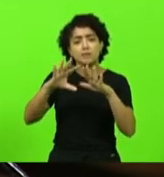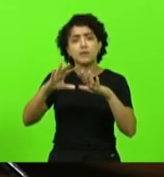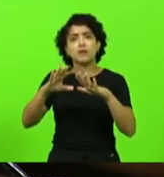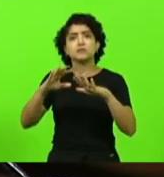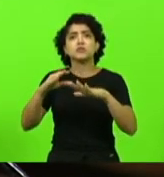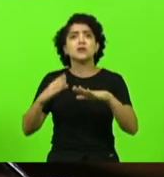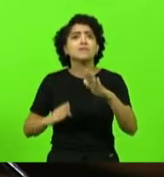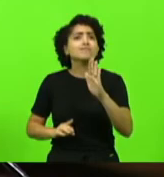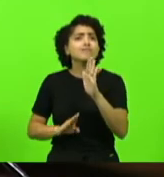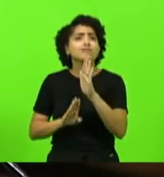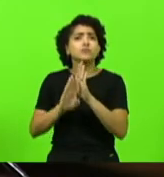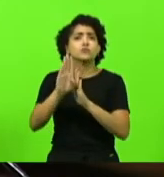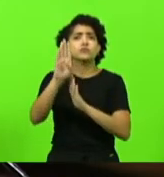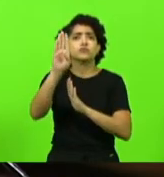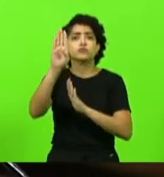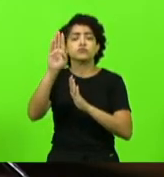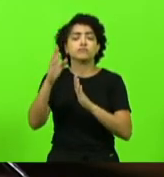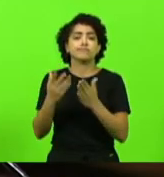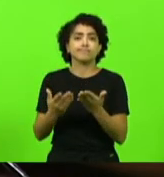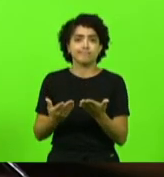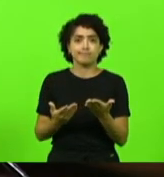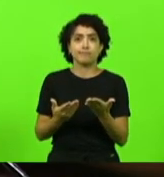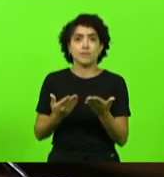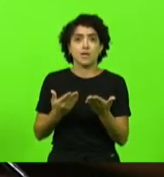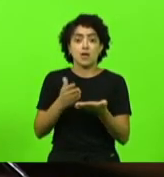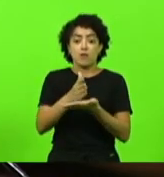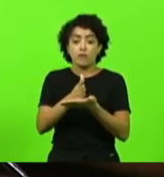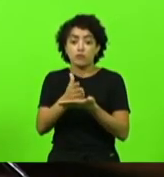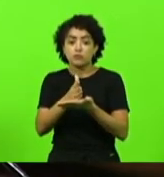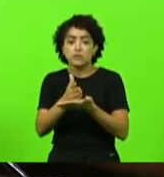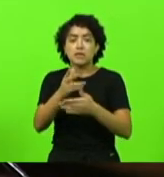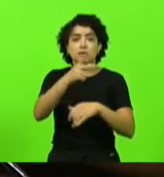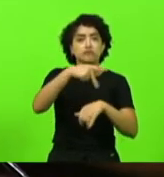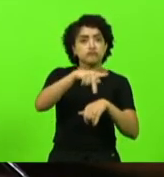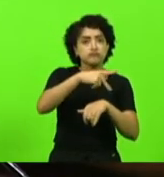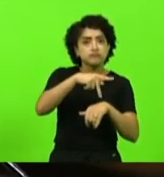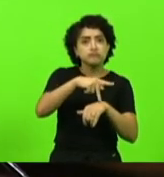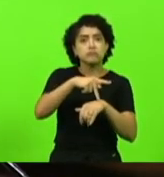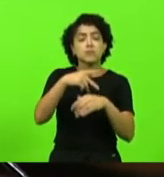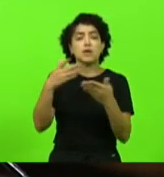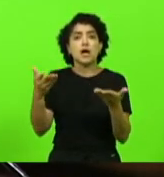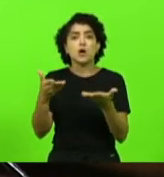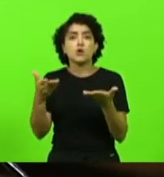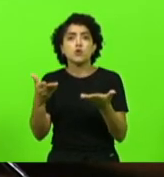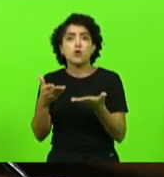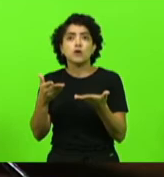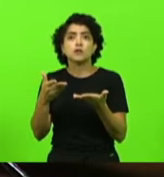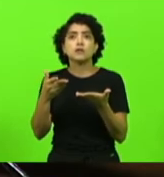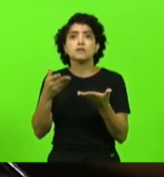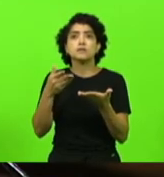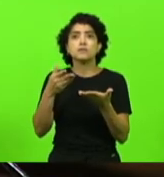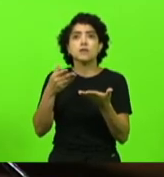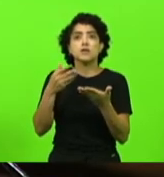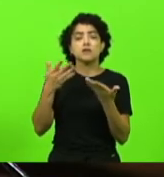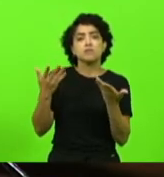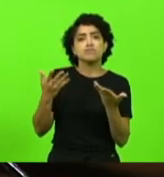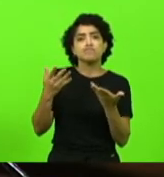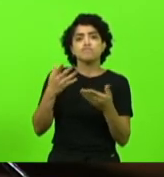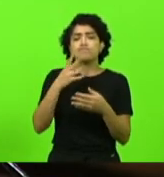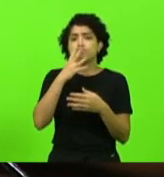de um Estado e de um país. E agora eu vou citar talvez uma das minhas maiores